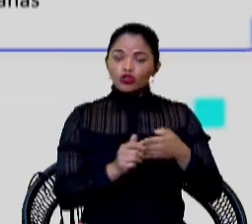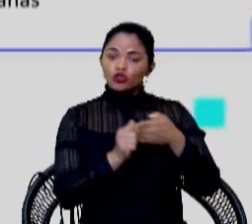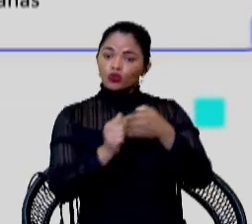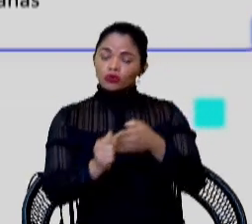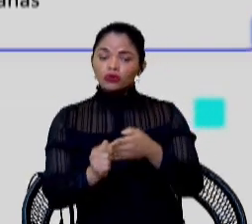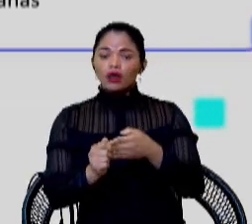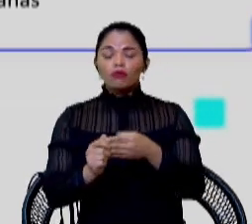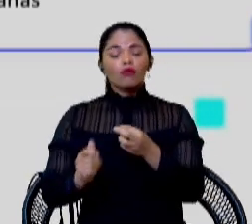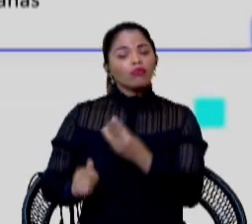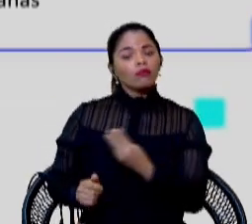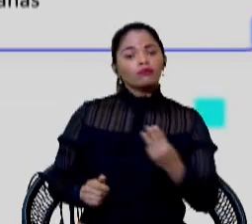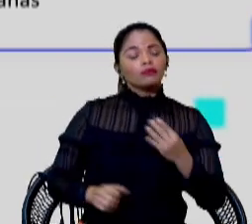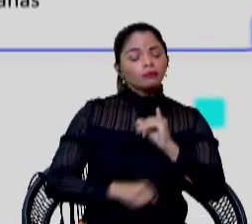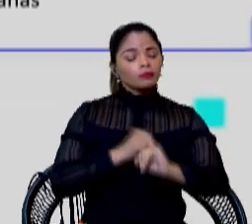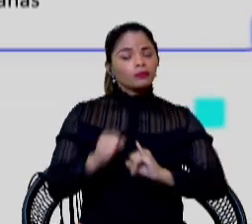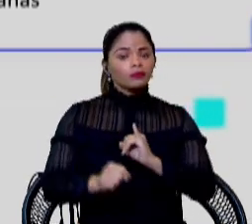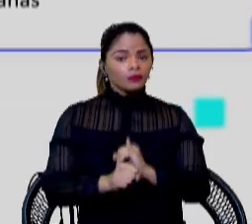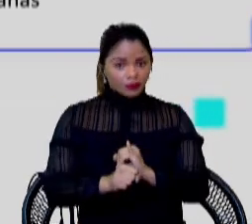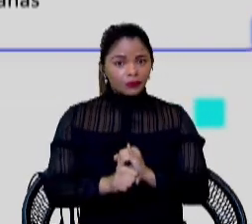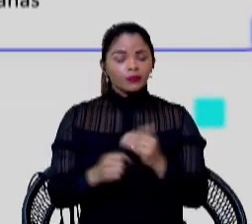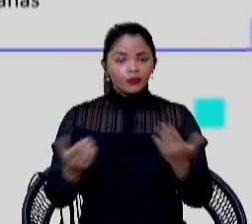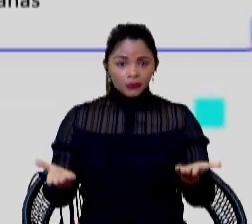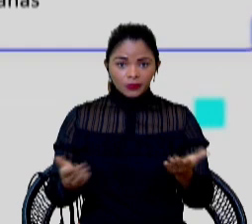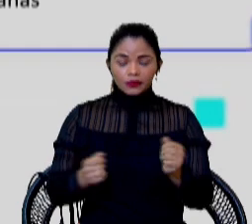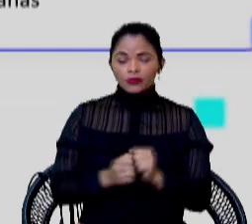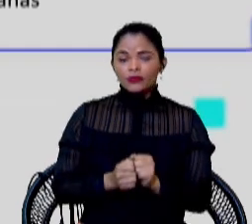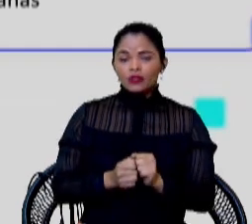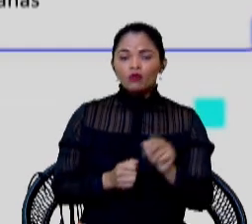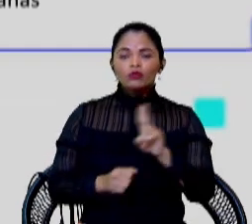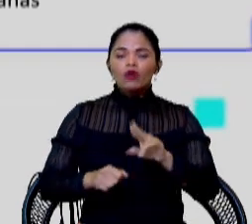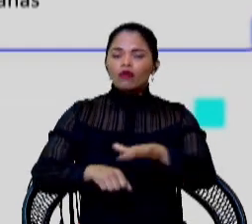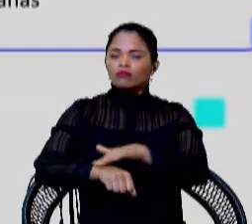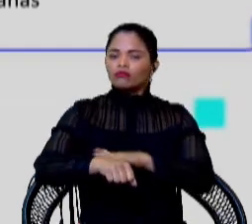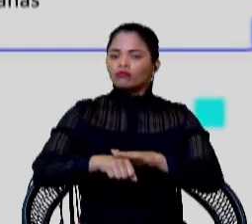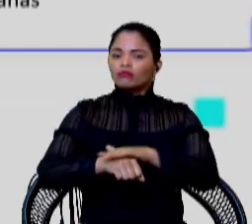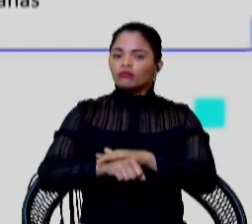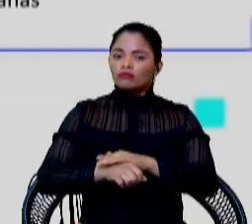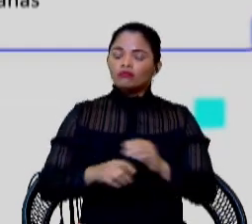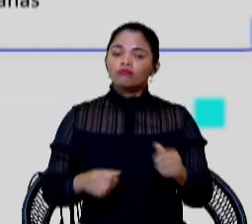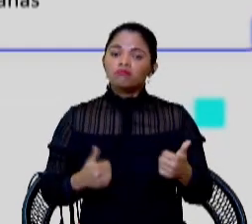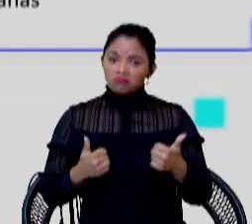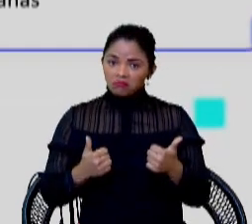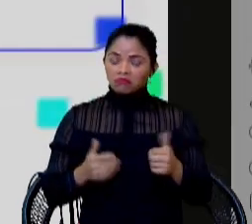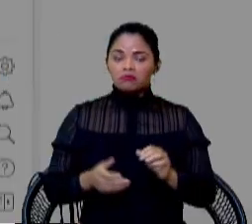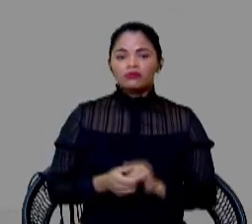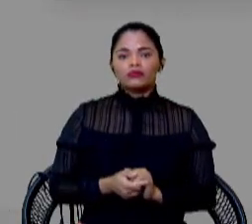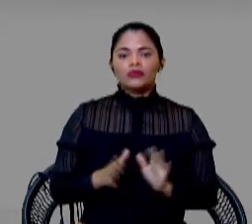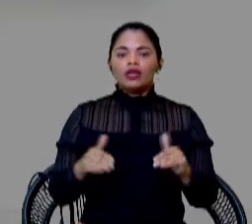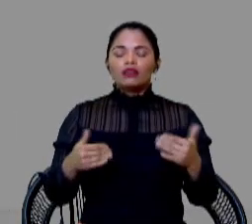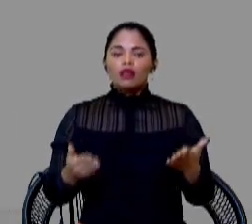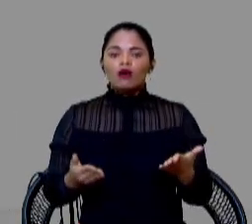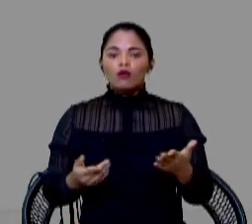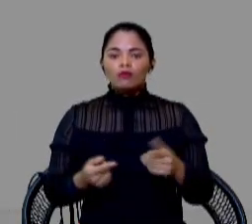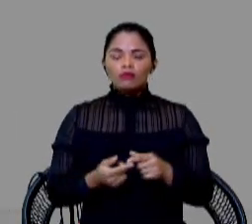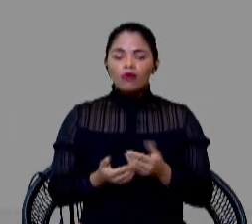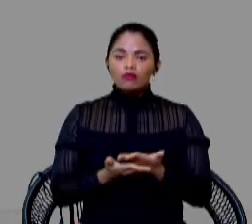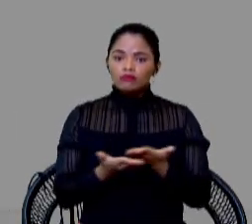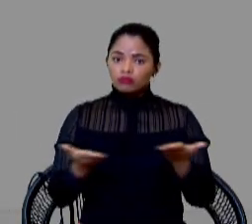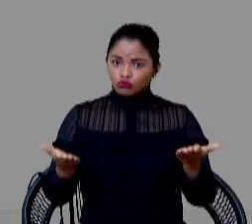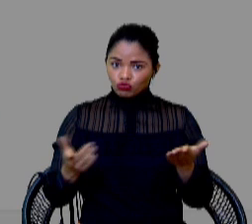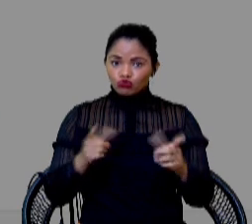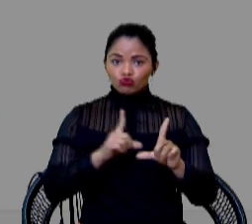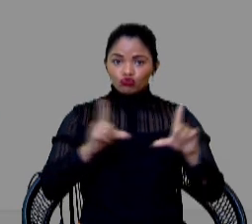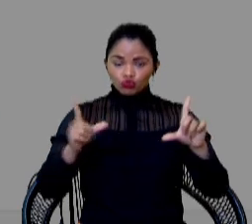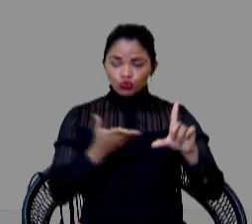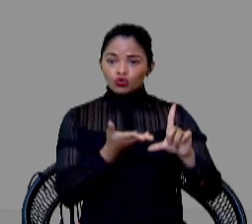esse produto, esse hidratante no caso. Beleza? Então, pessoal, eu vou navegar aqui no gerenciador de novo, né?